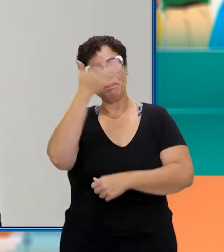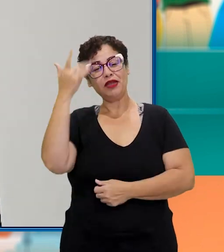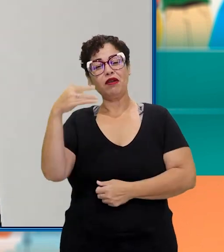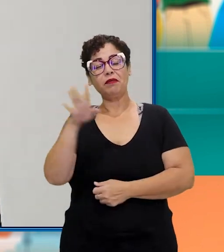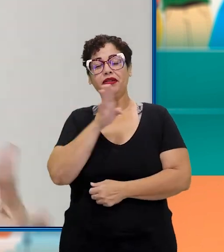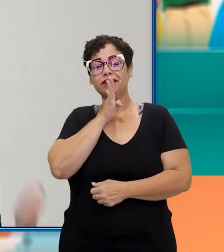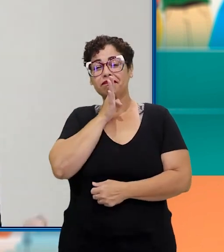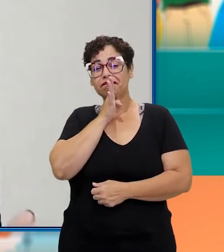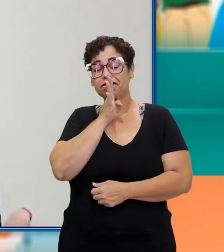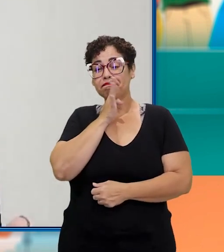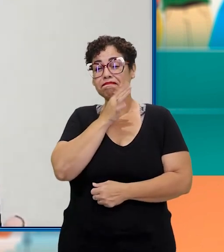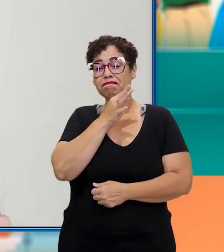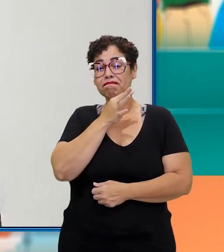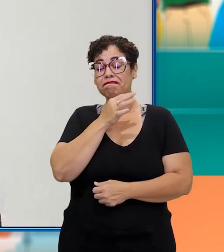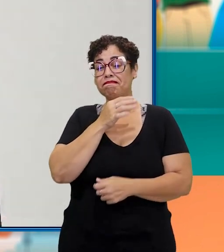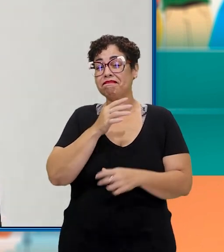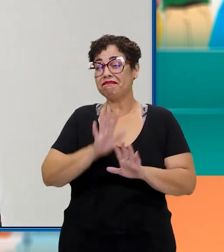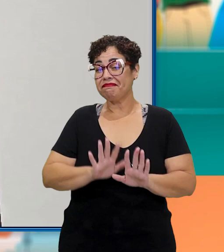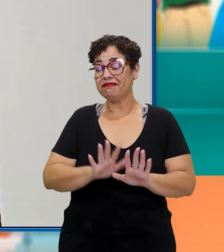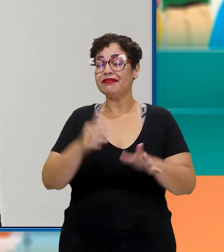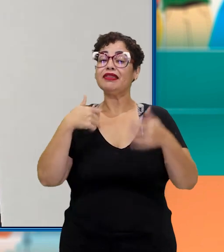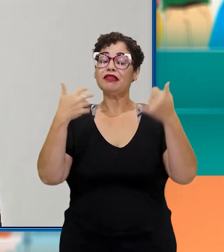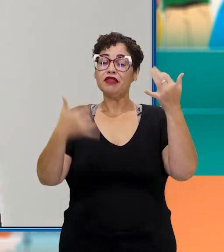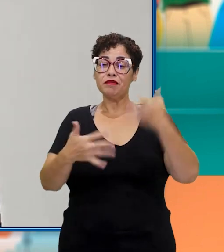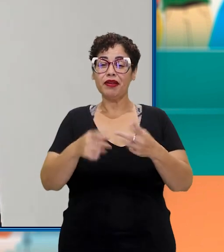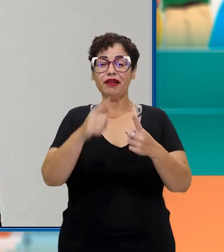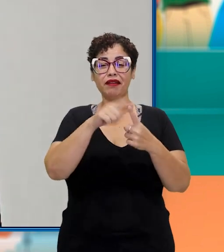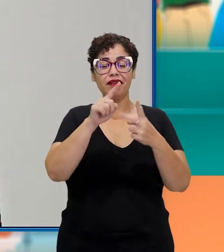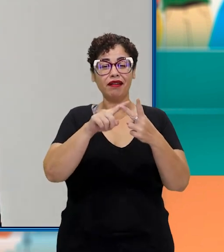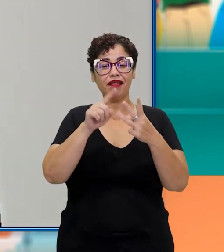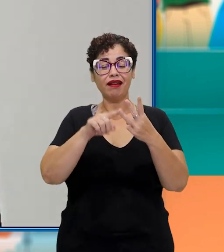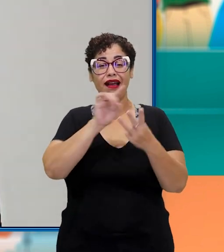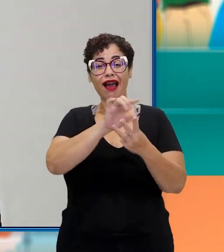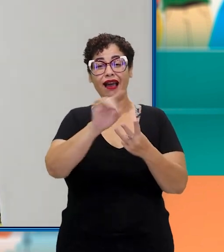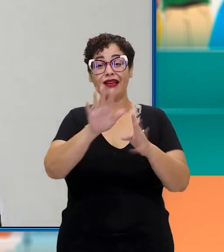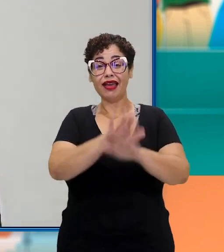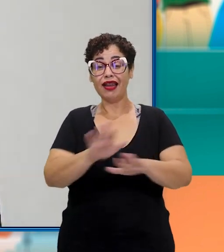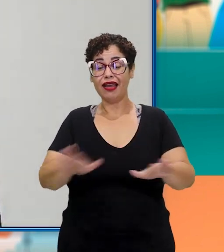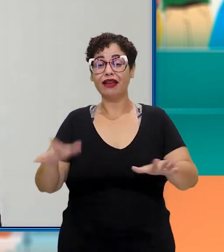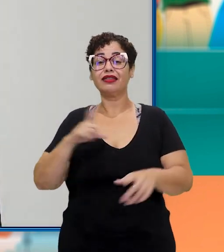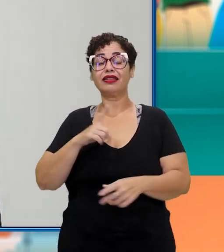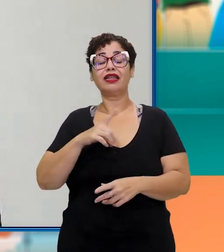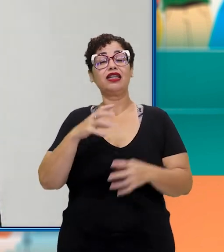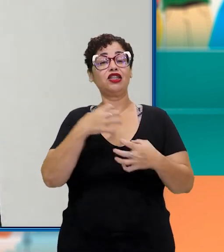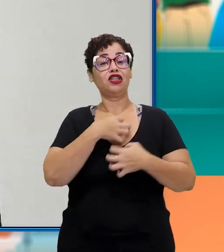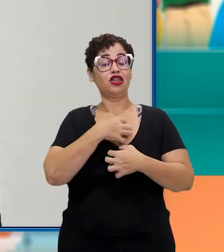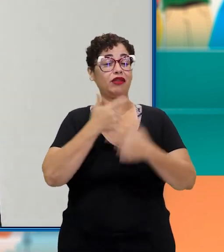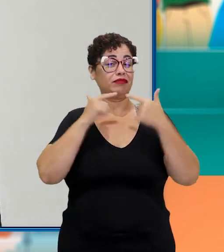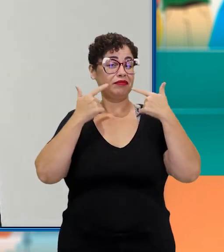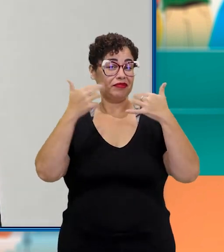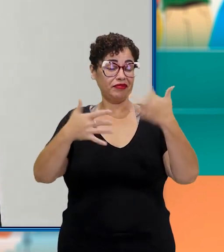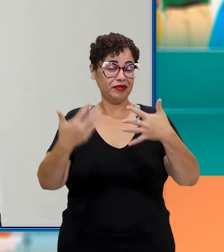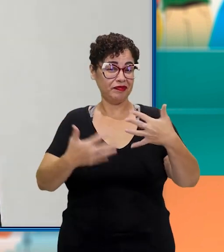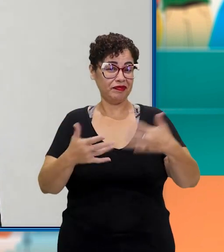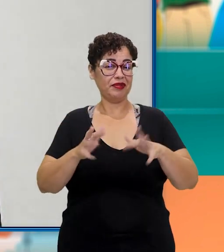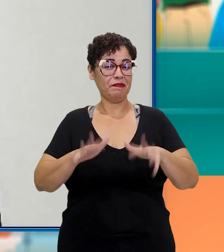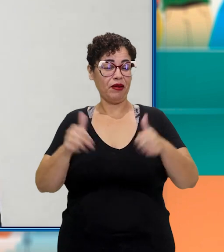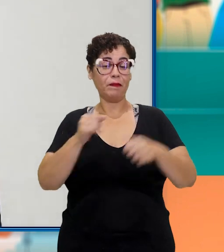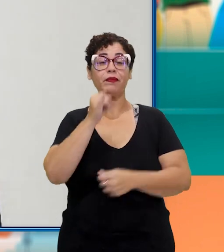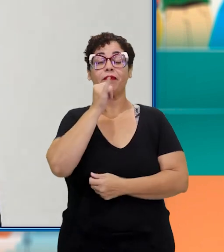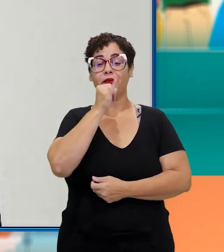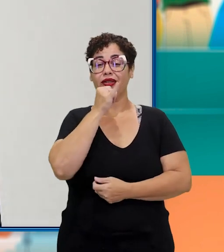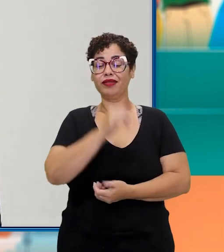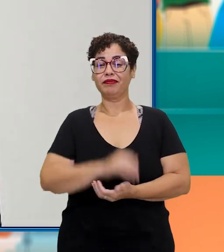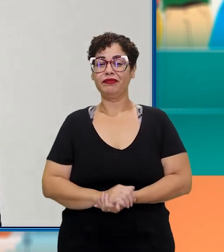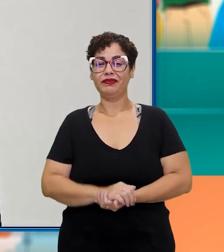uma pessoa mais quietinha. Vou aqui falar um pouquinho do jeitinho também de cada criança, de cada temperamento, para ilustrar melhor.